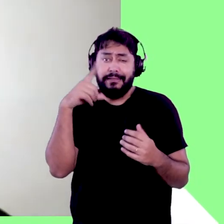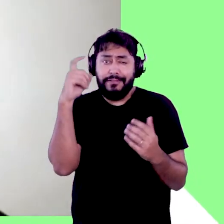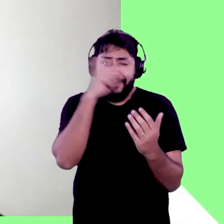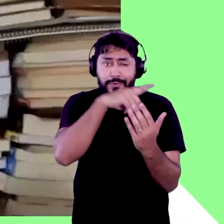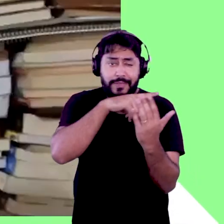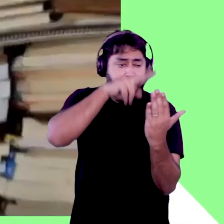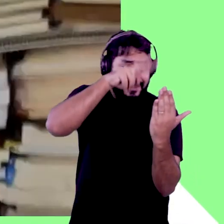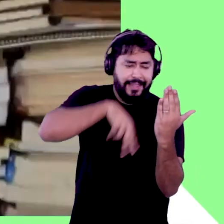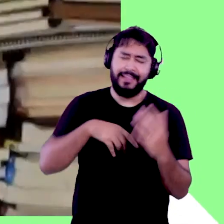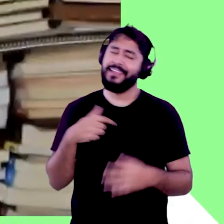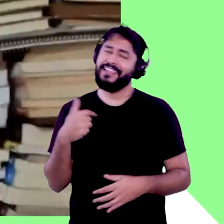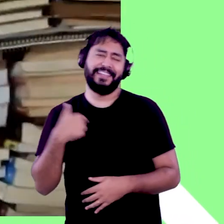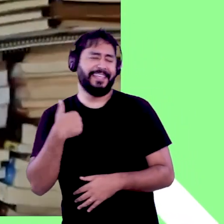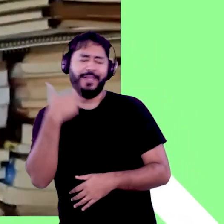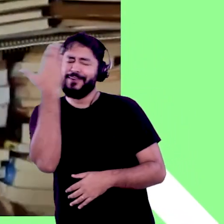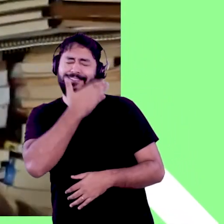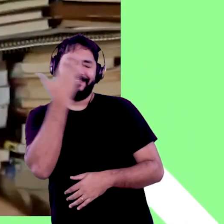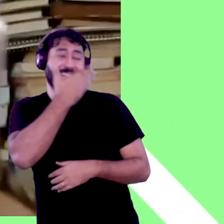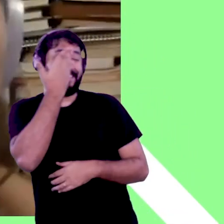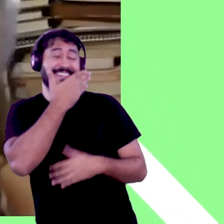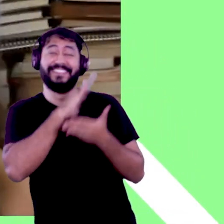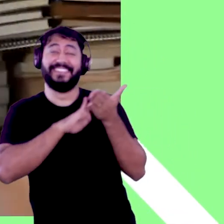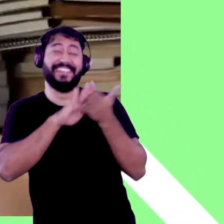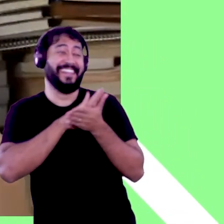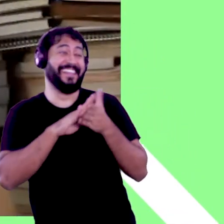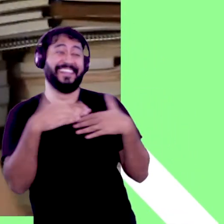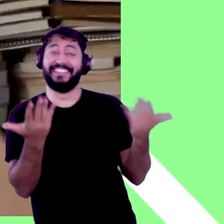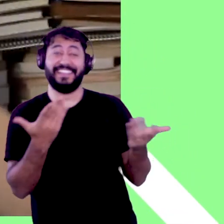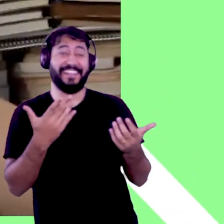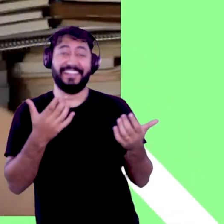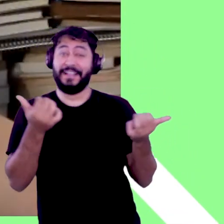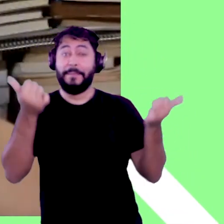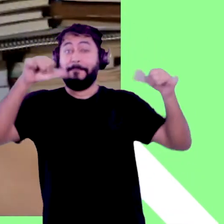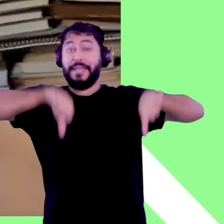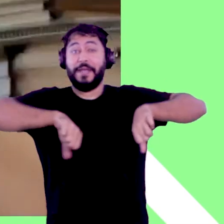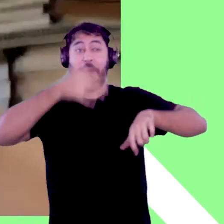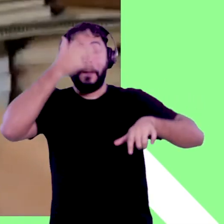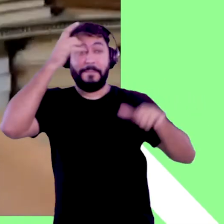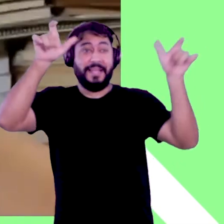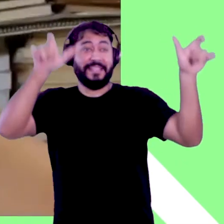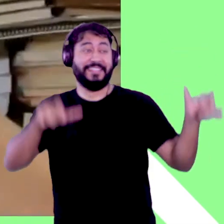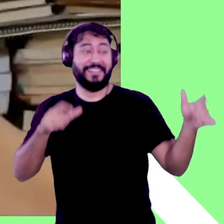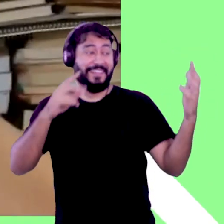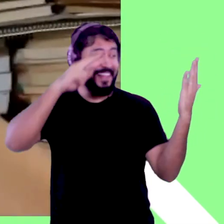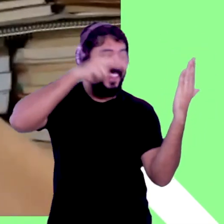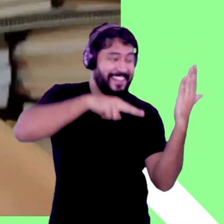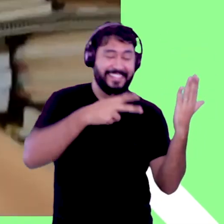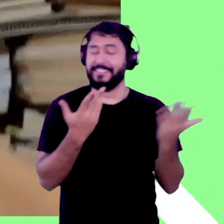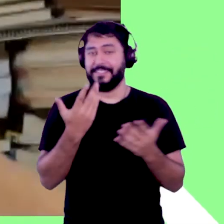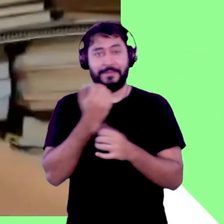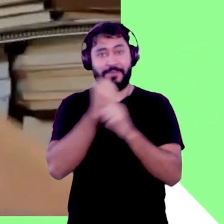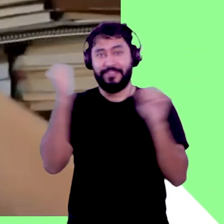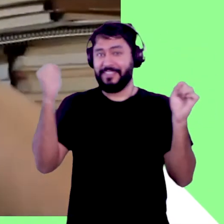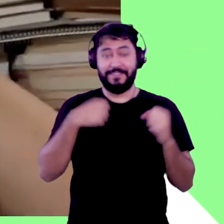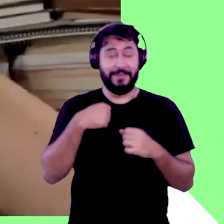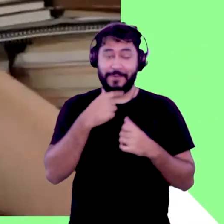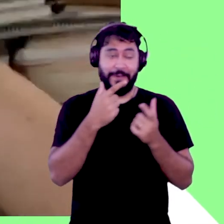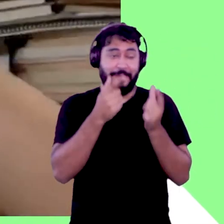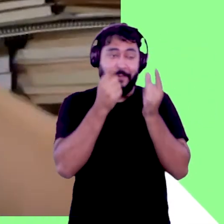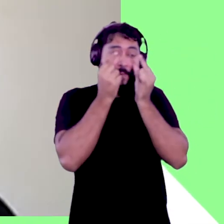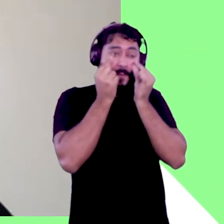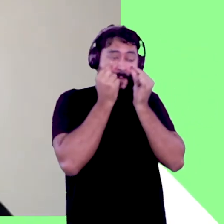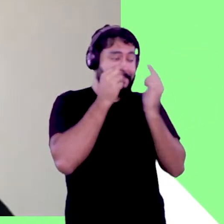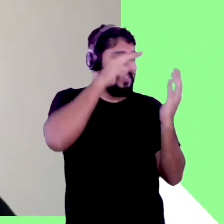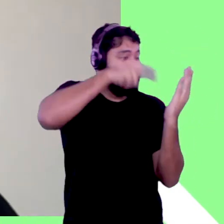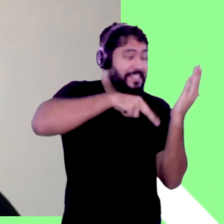no não computador aqui, enxergo viu, nada, gente? gente. As piores pessoas. Eu não enxergo nada, Cláudia. Ó, tem